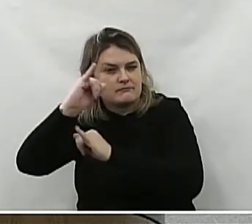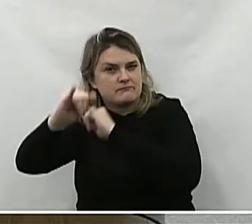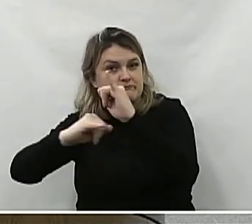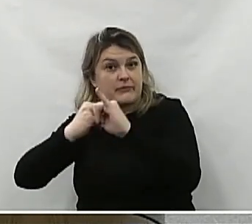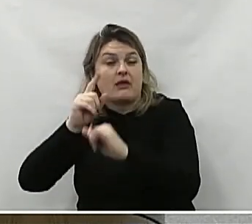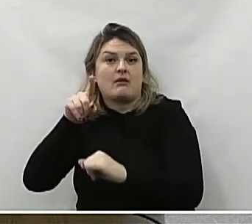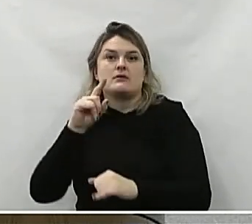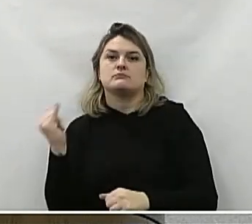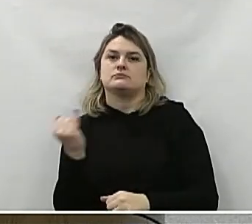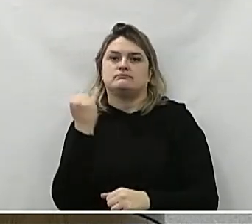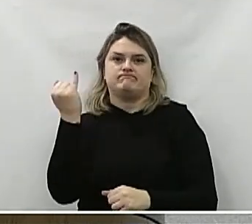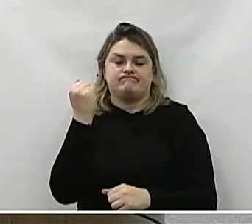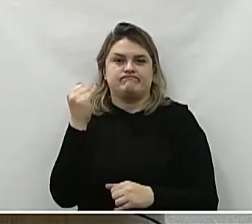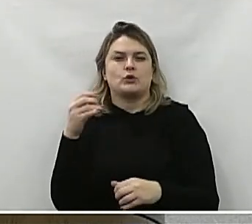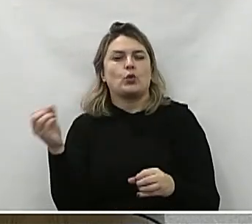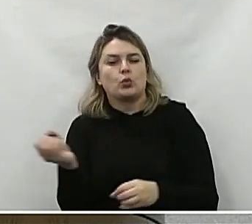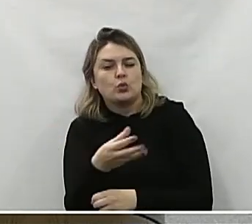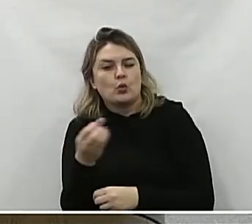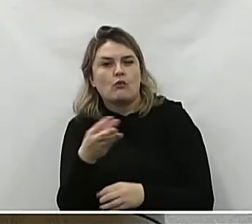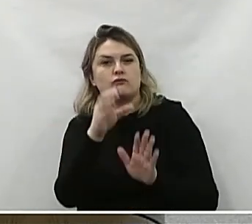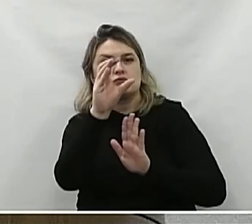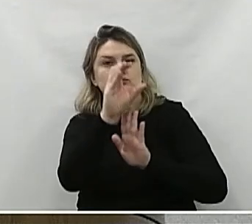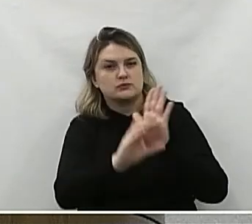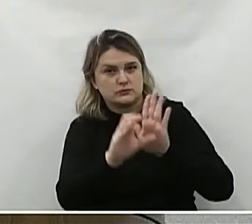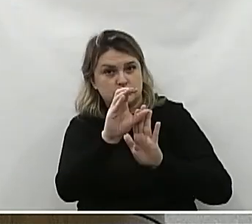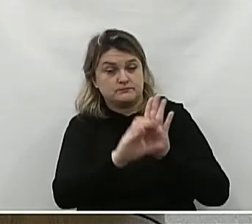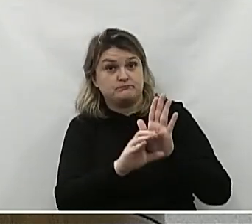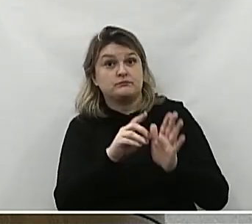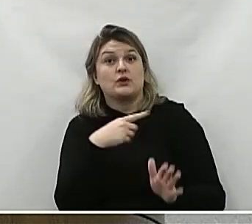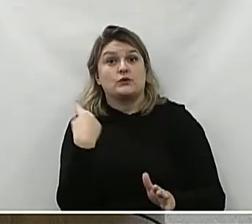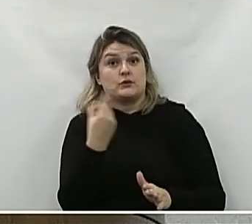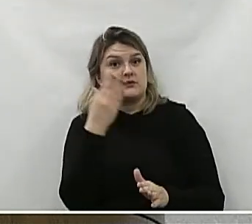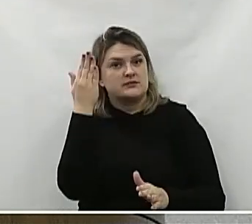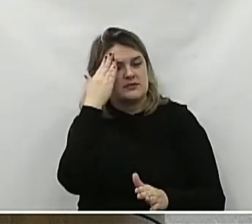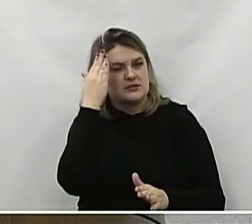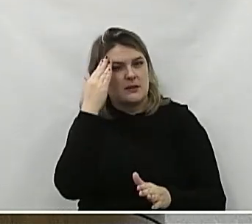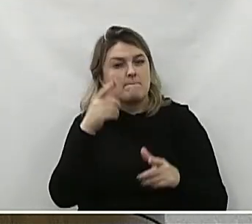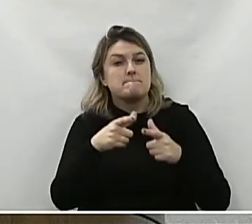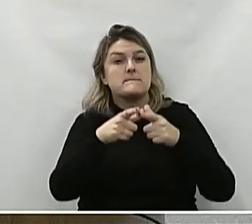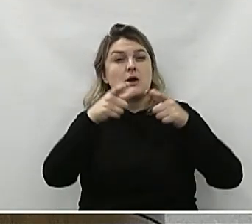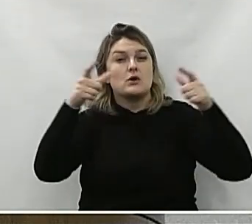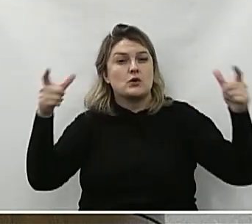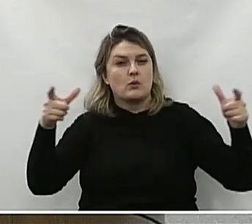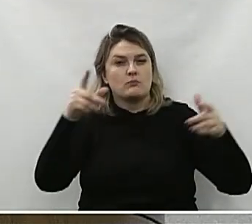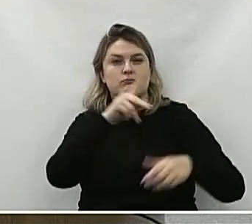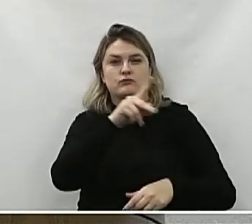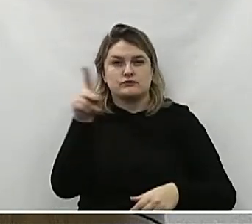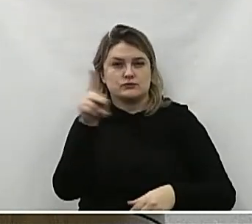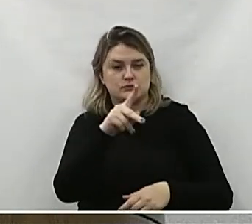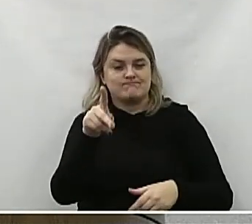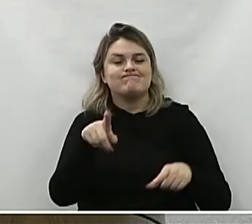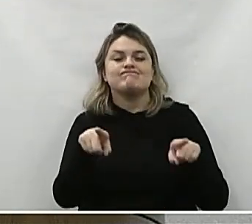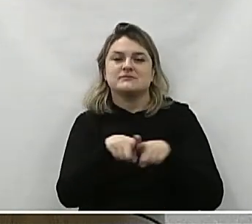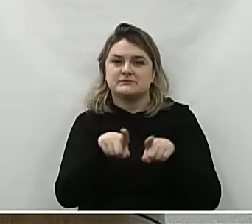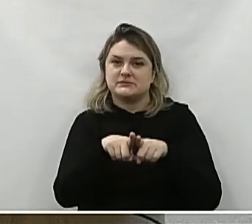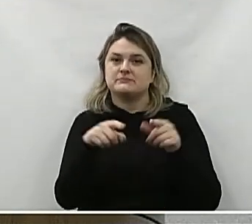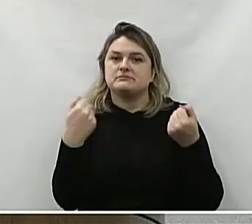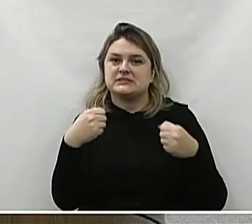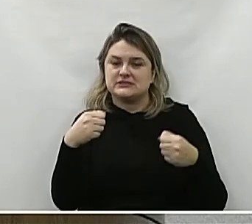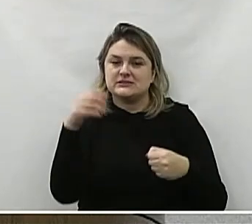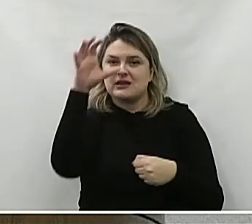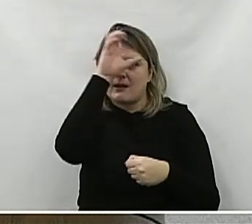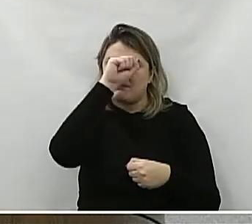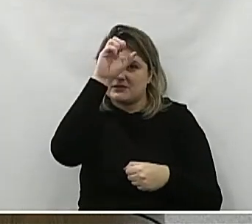muito importante modernização no currículo mas entendemos que a maioria dos professores também precisam ter